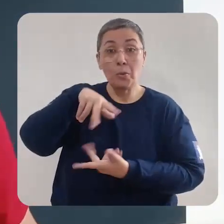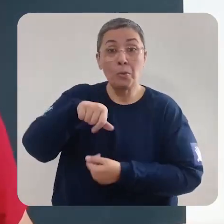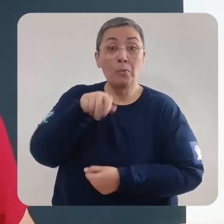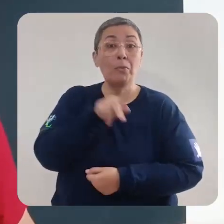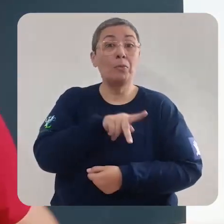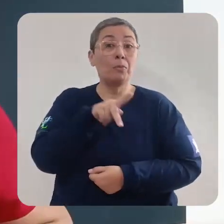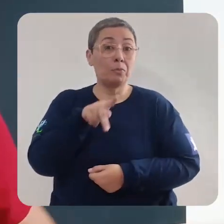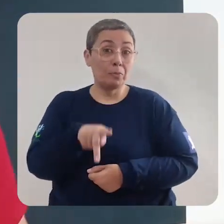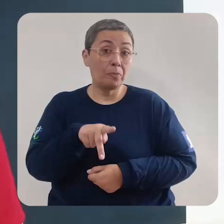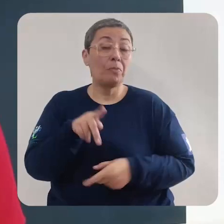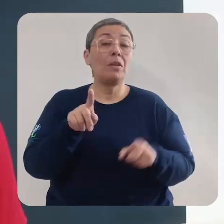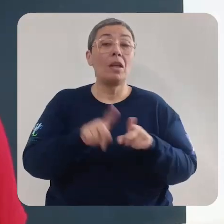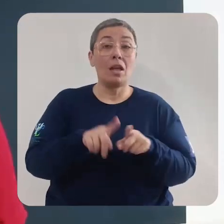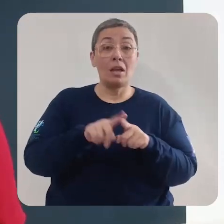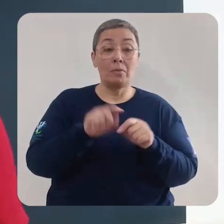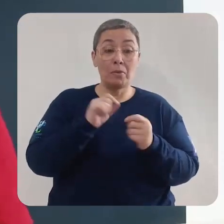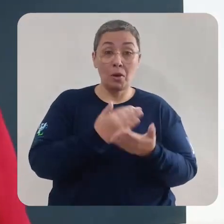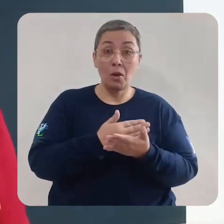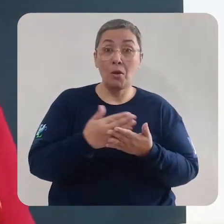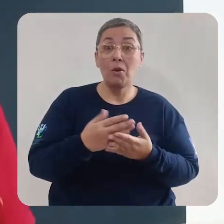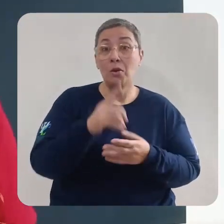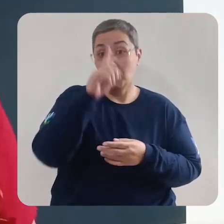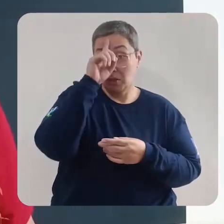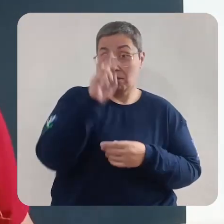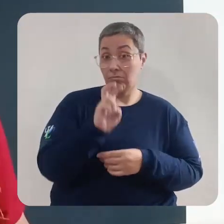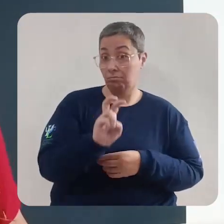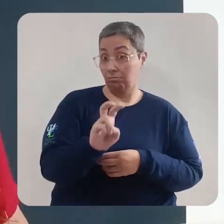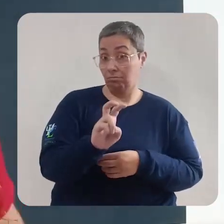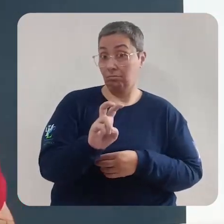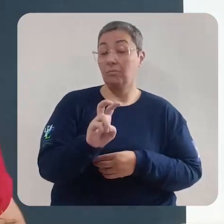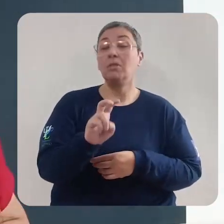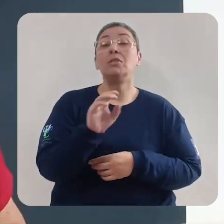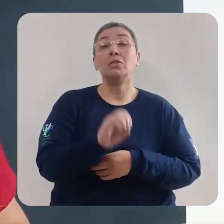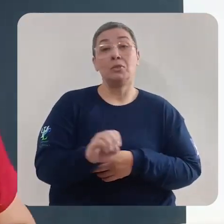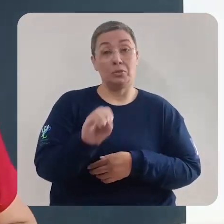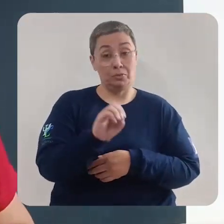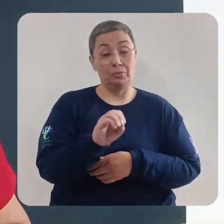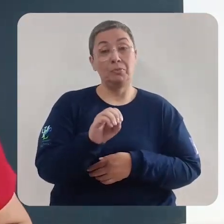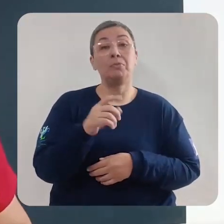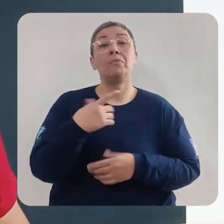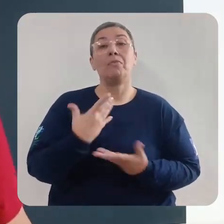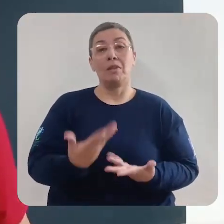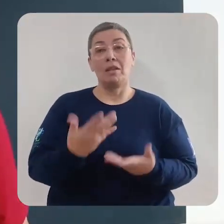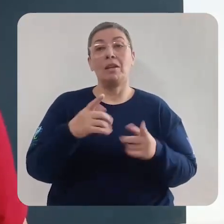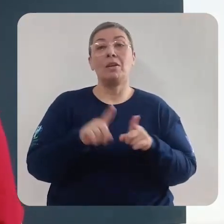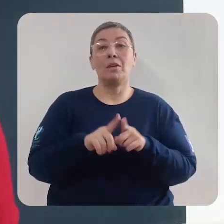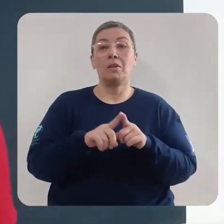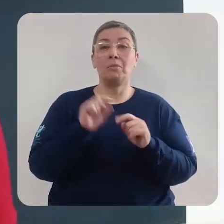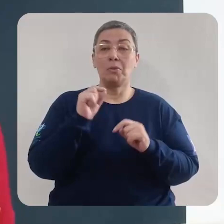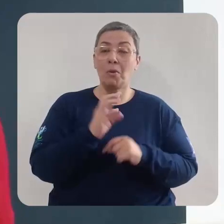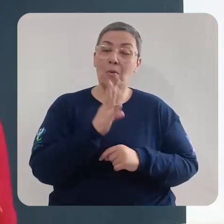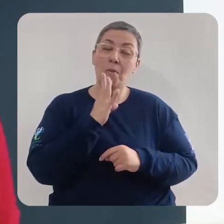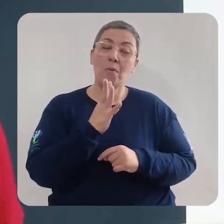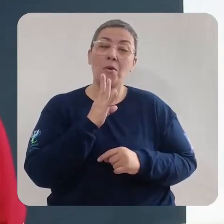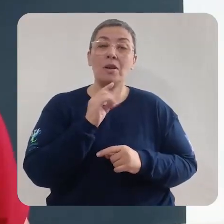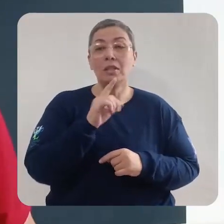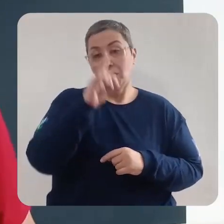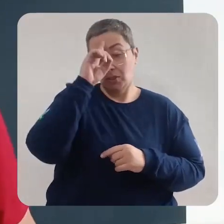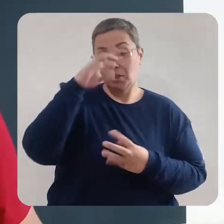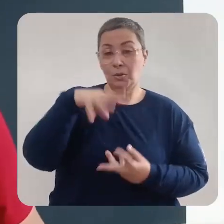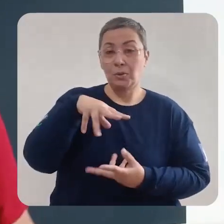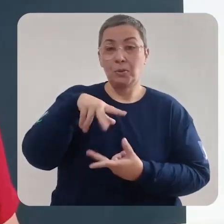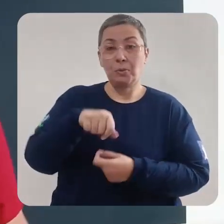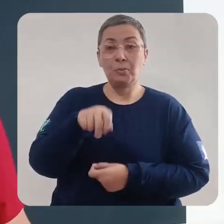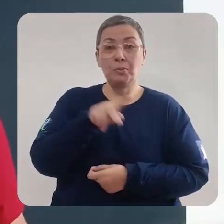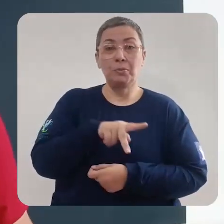também é comemorado o Dia Mundial dos Professores. E isso acontece no dia 5. Dia 5 de outubro,